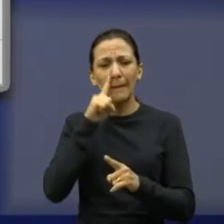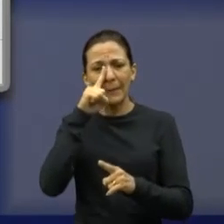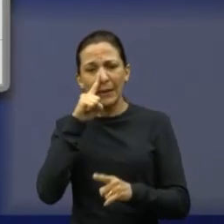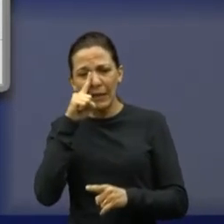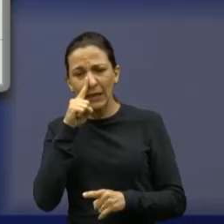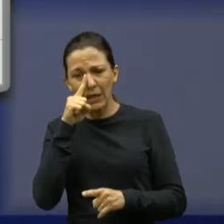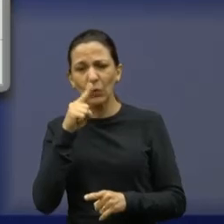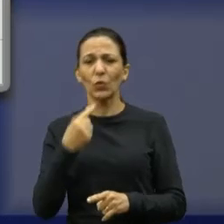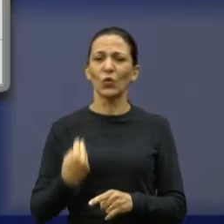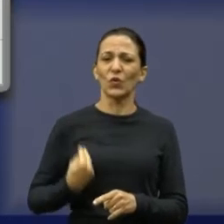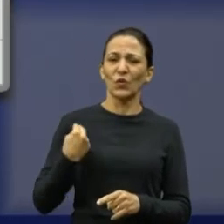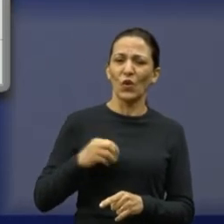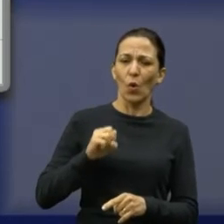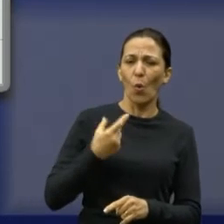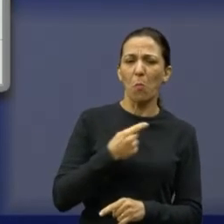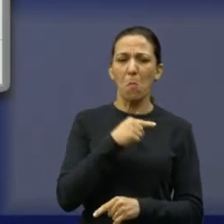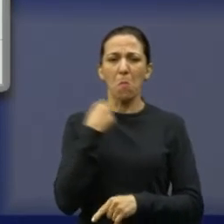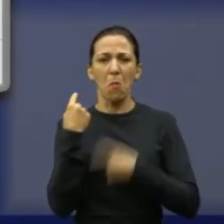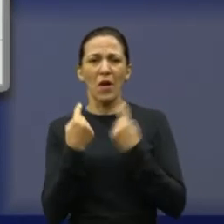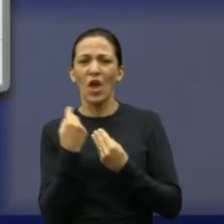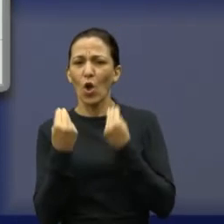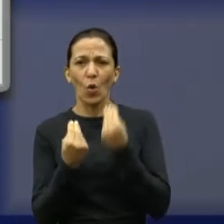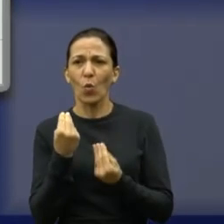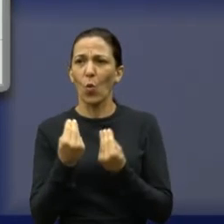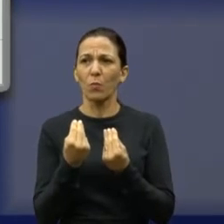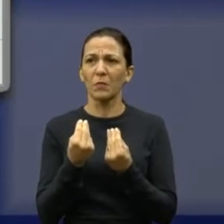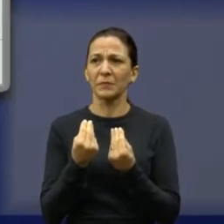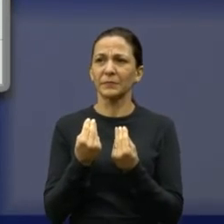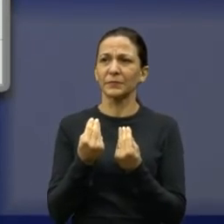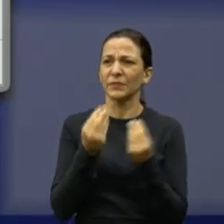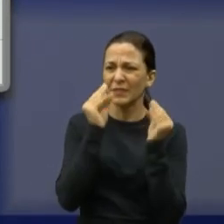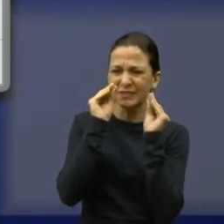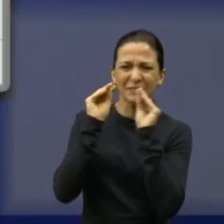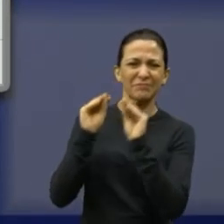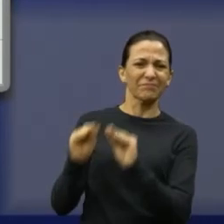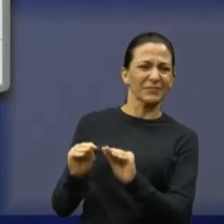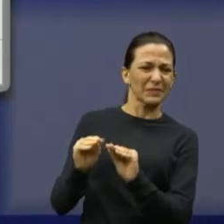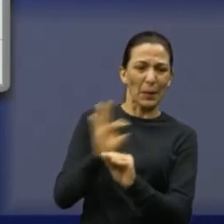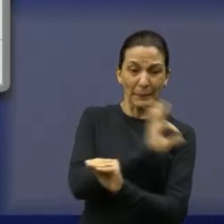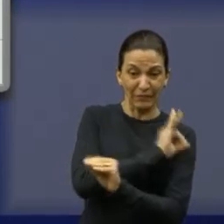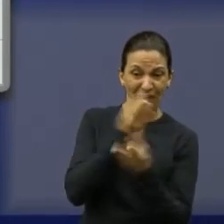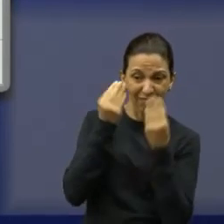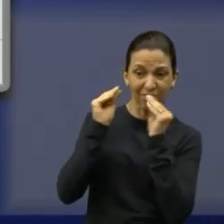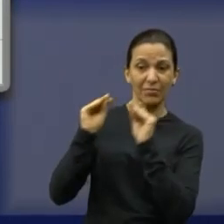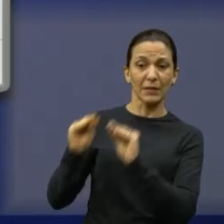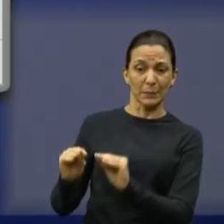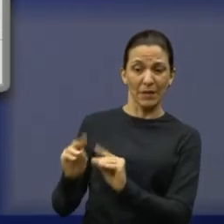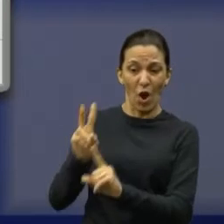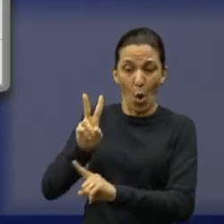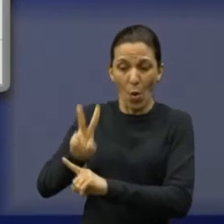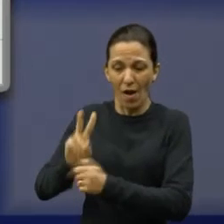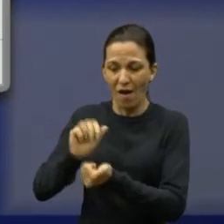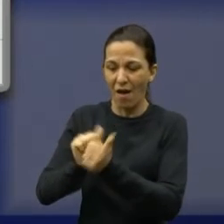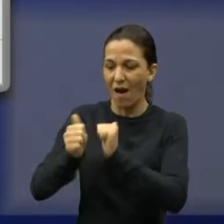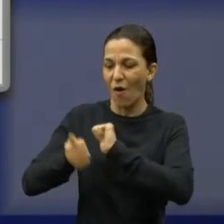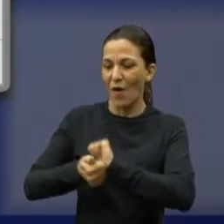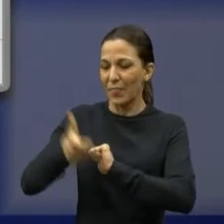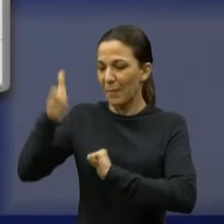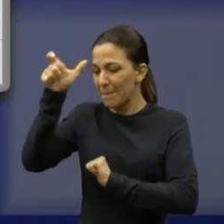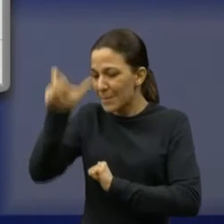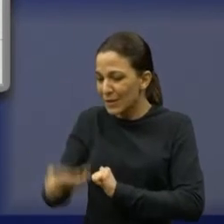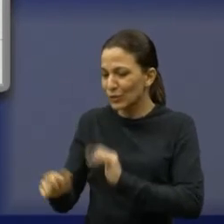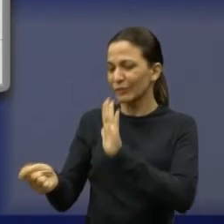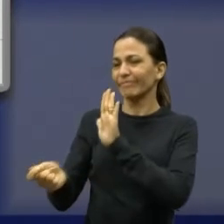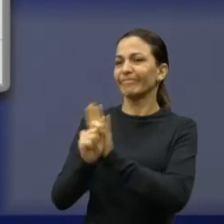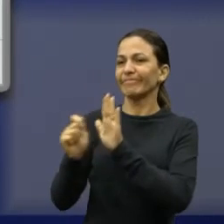ou de morte? Até quando? Até quando vão negar exercer seus deveres de fornecer cuidados adequados para os